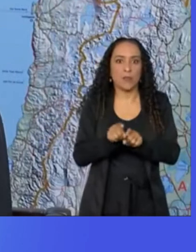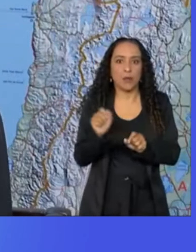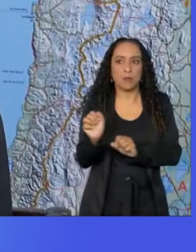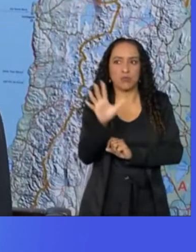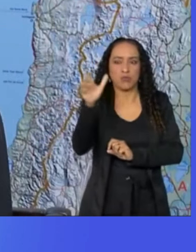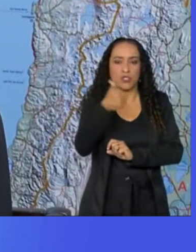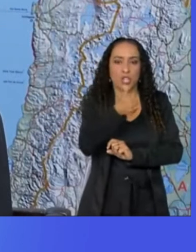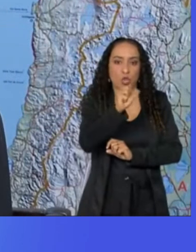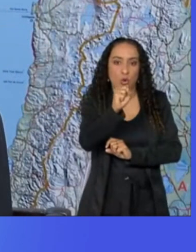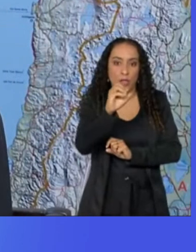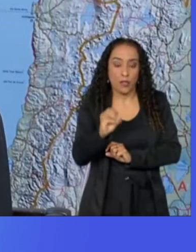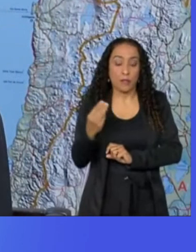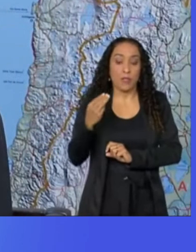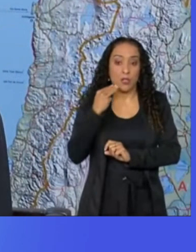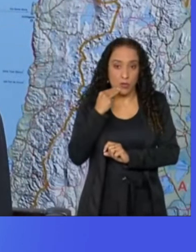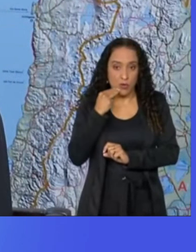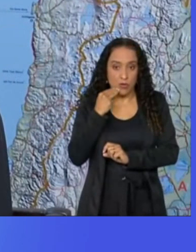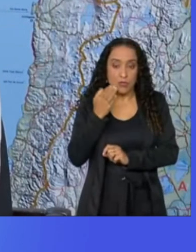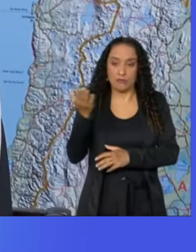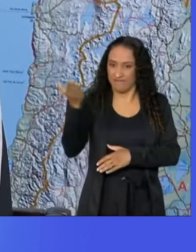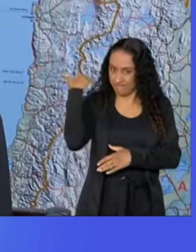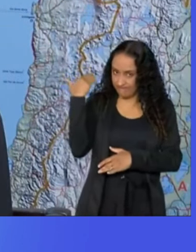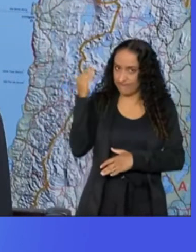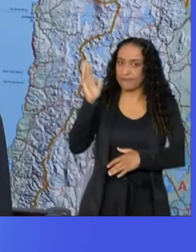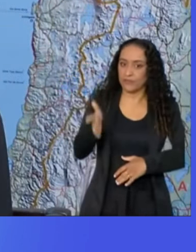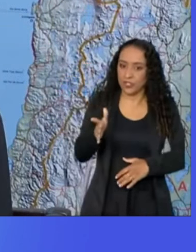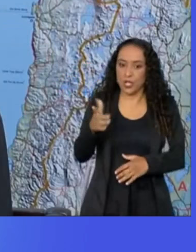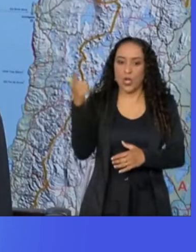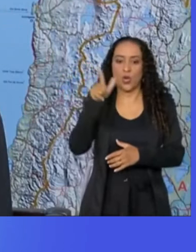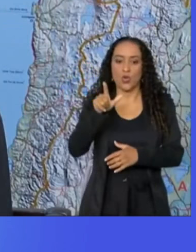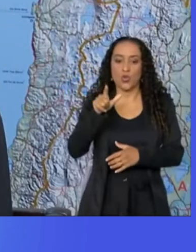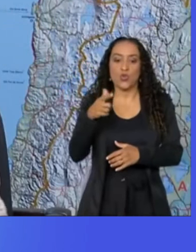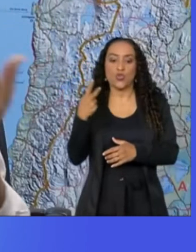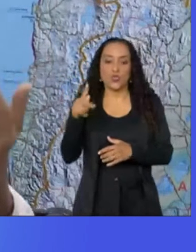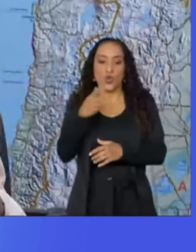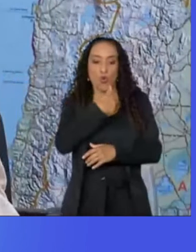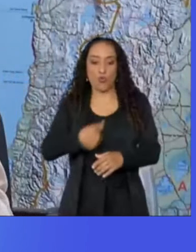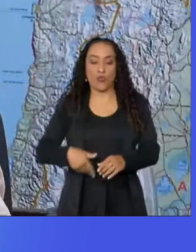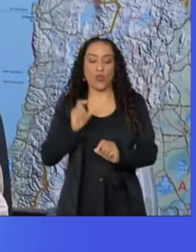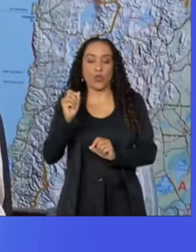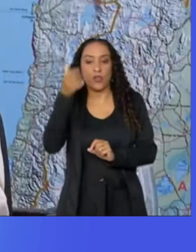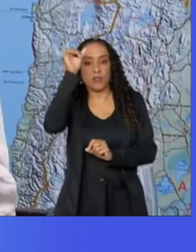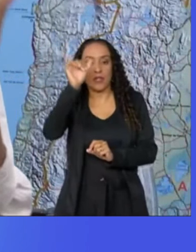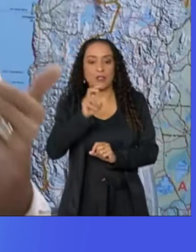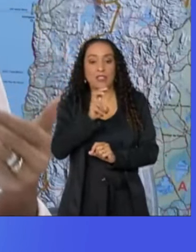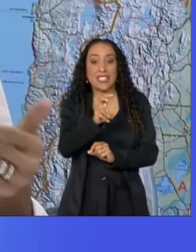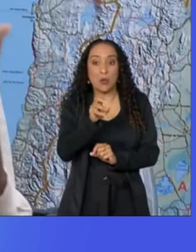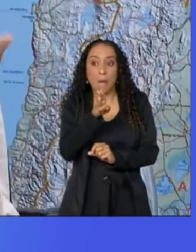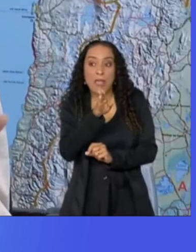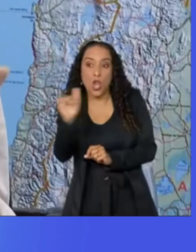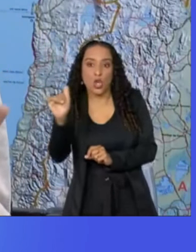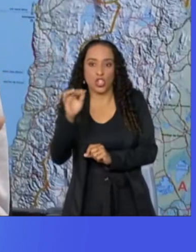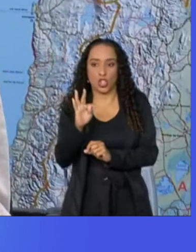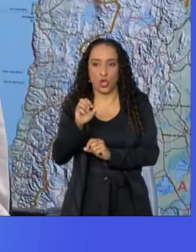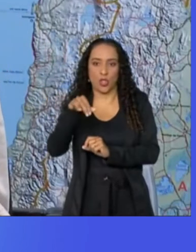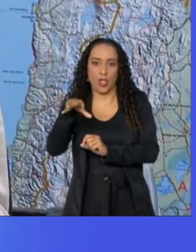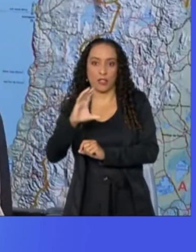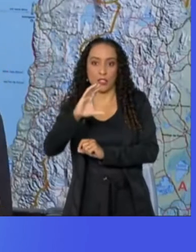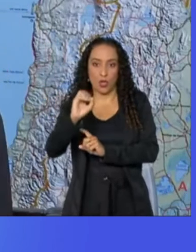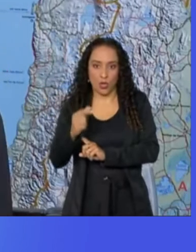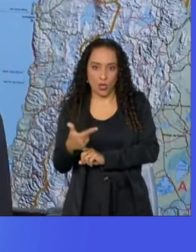180 milhões e no passado nós havíamos no seu governo evitado 5 bilhões de toneladas de